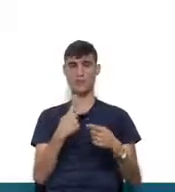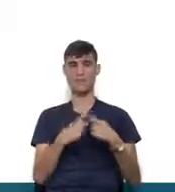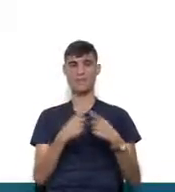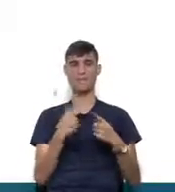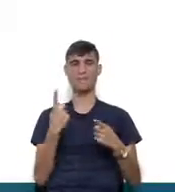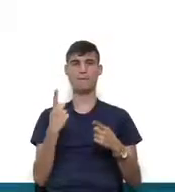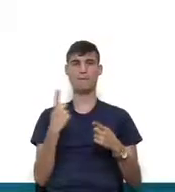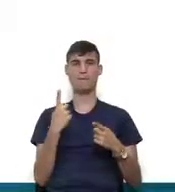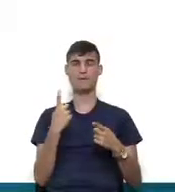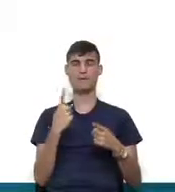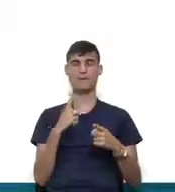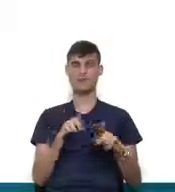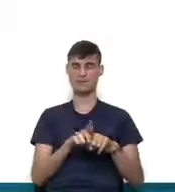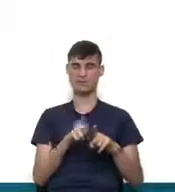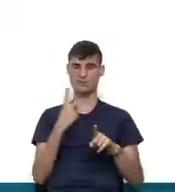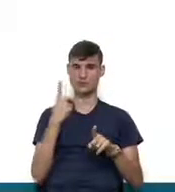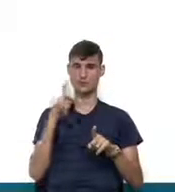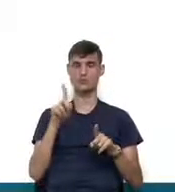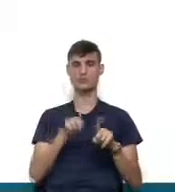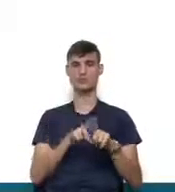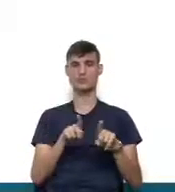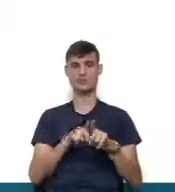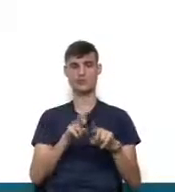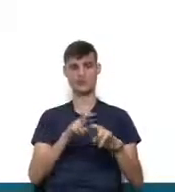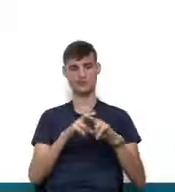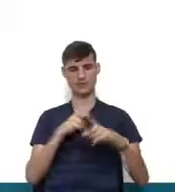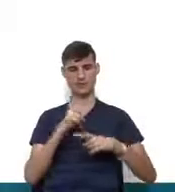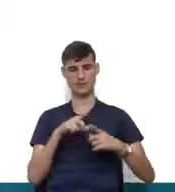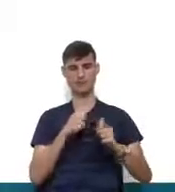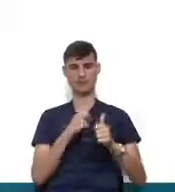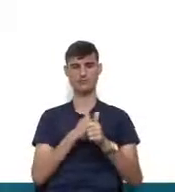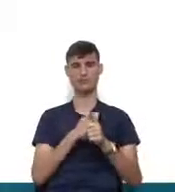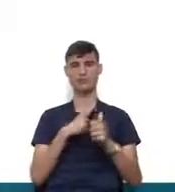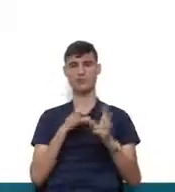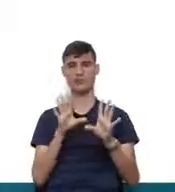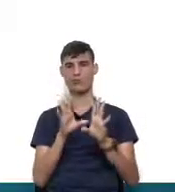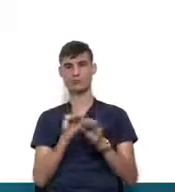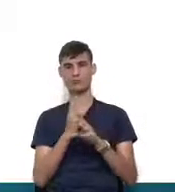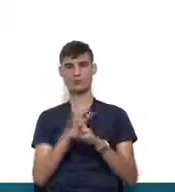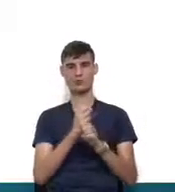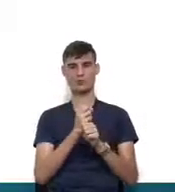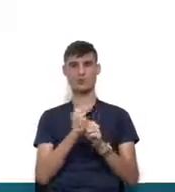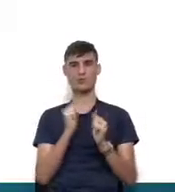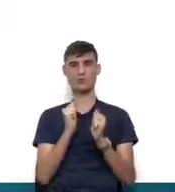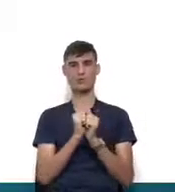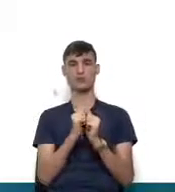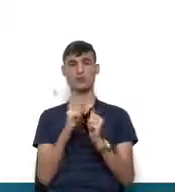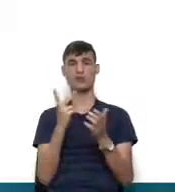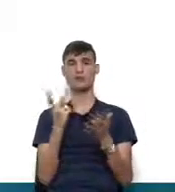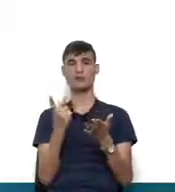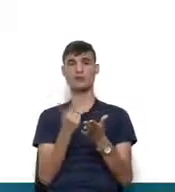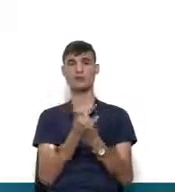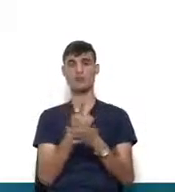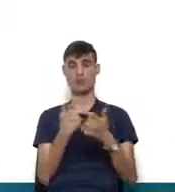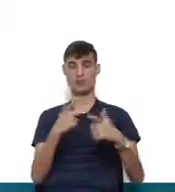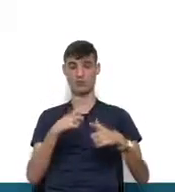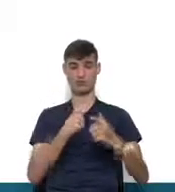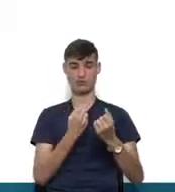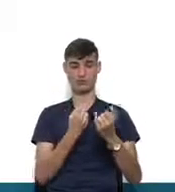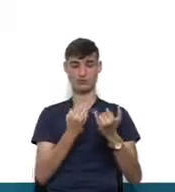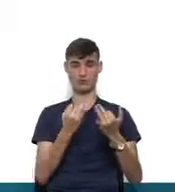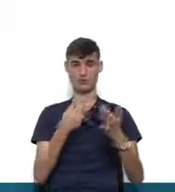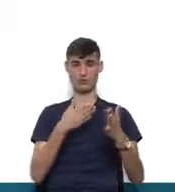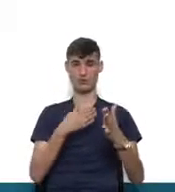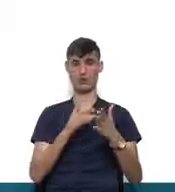último termo aqui, que é o nosso termo geral. E se aproxima da soma da série com um erro, cujo valor